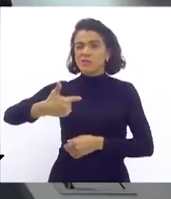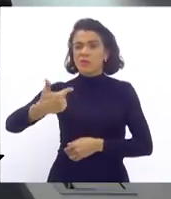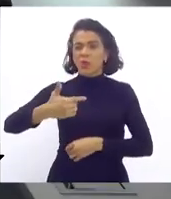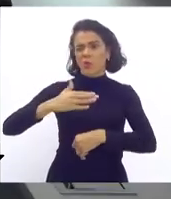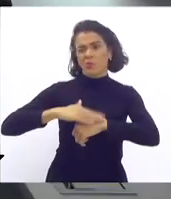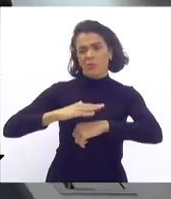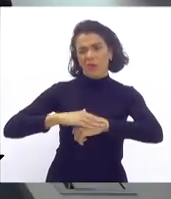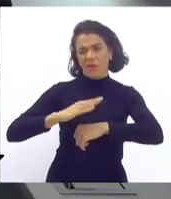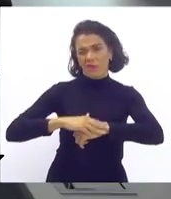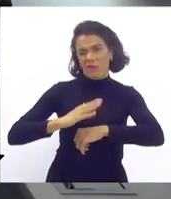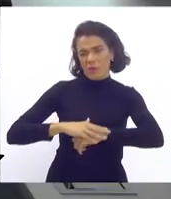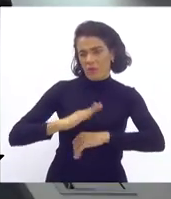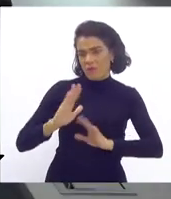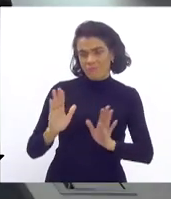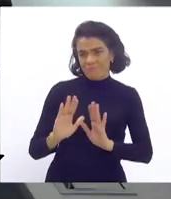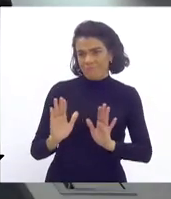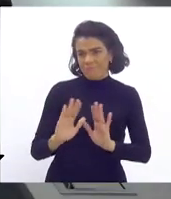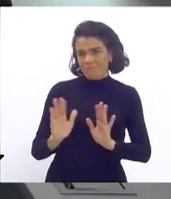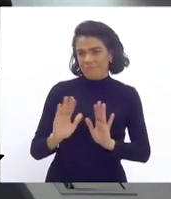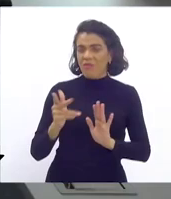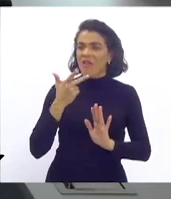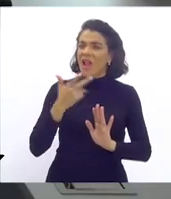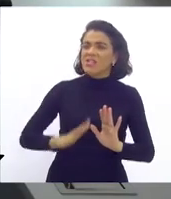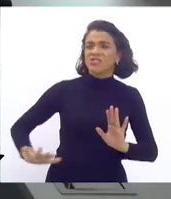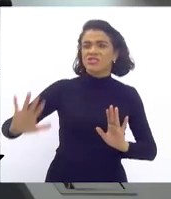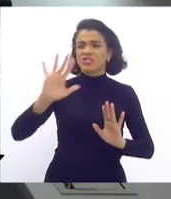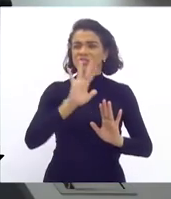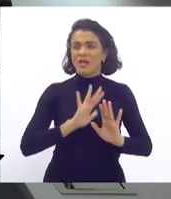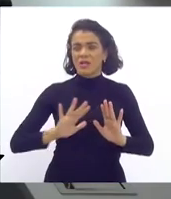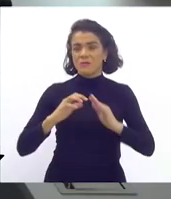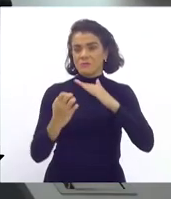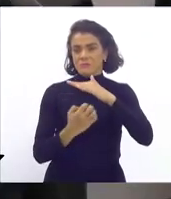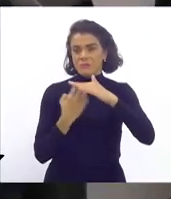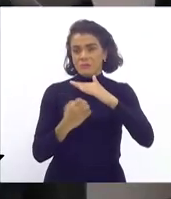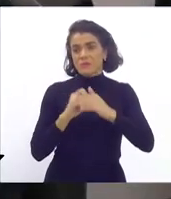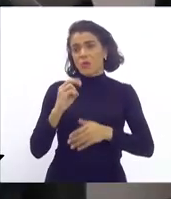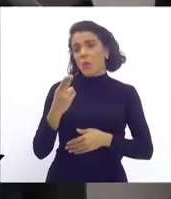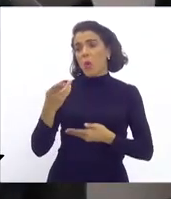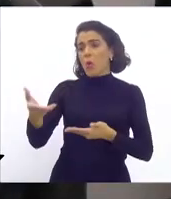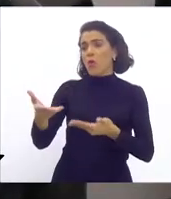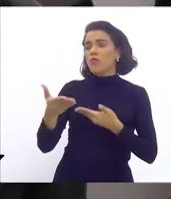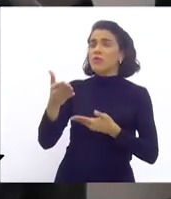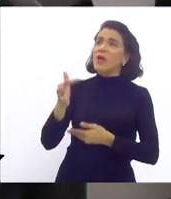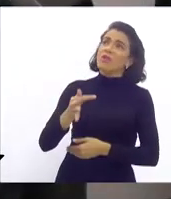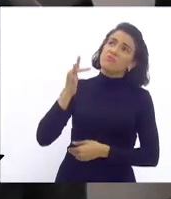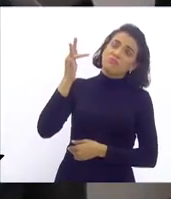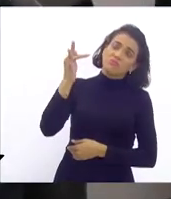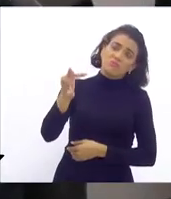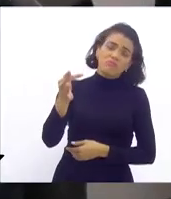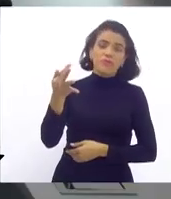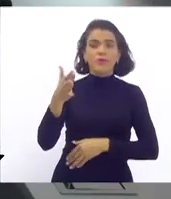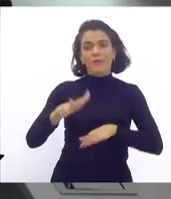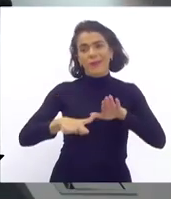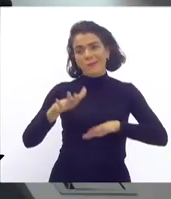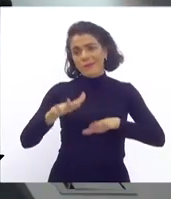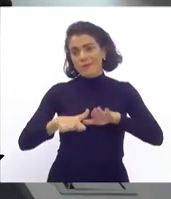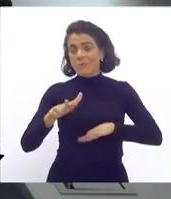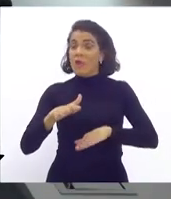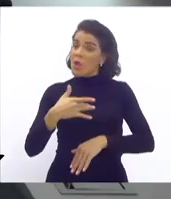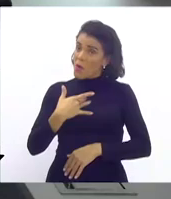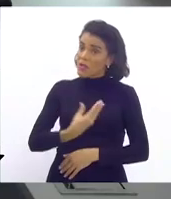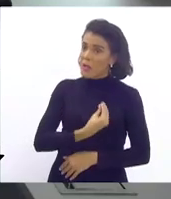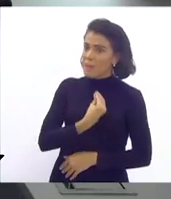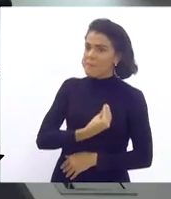momento falar de um modo geral das outras concessões convidá-lo para o dia né Eu acho que eu acho que a presença dele é